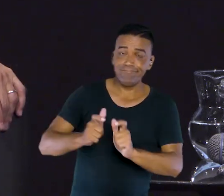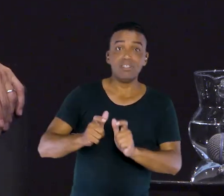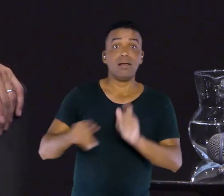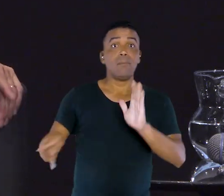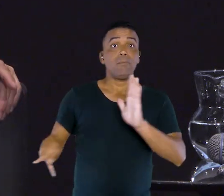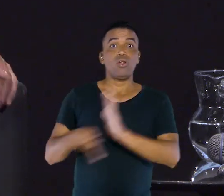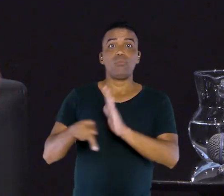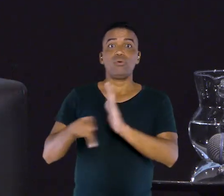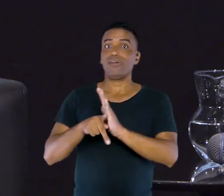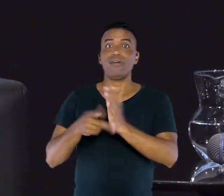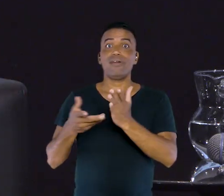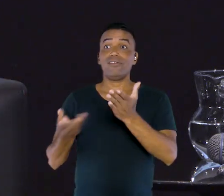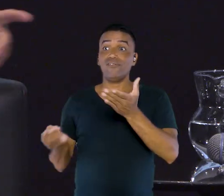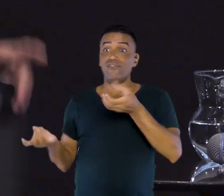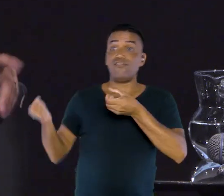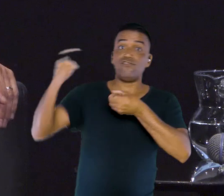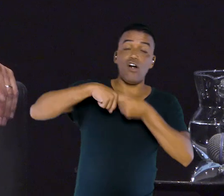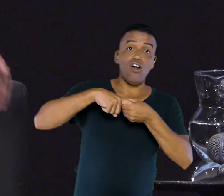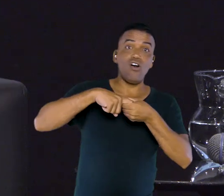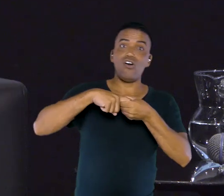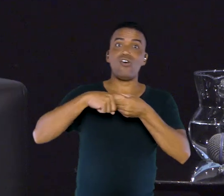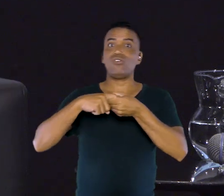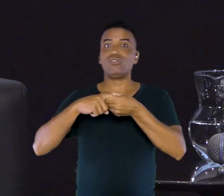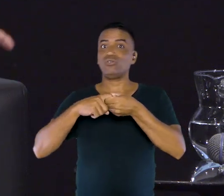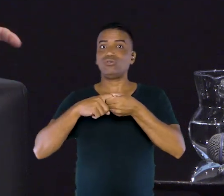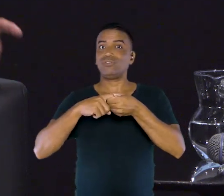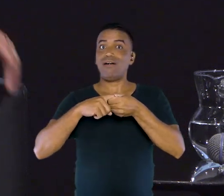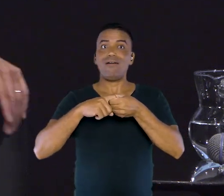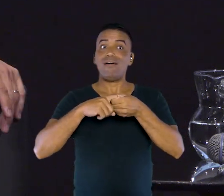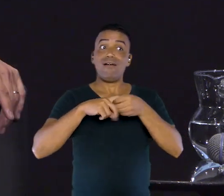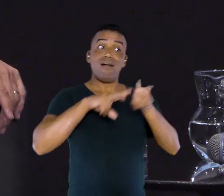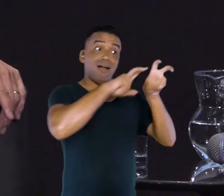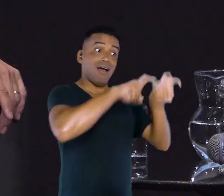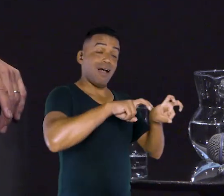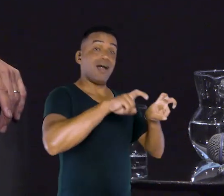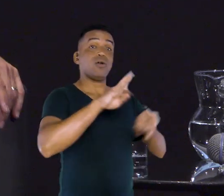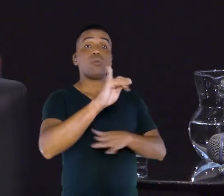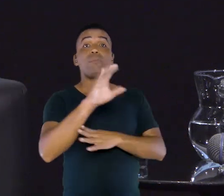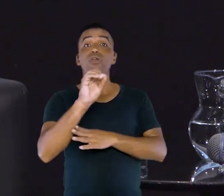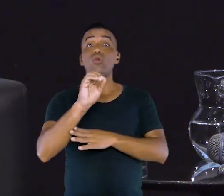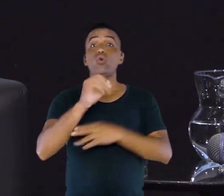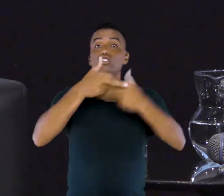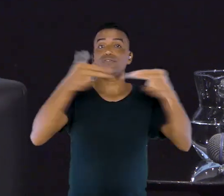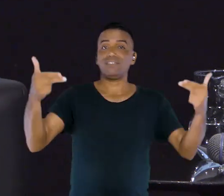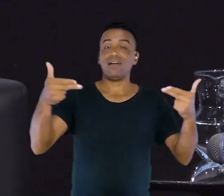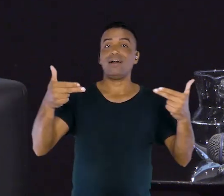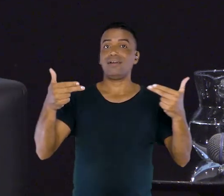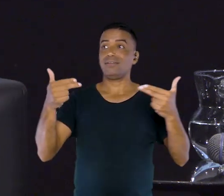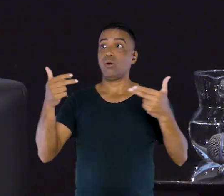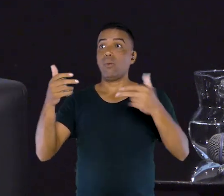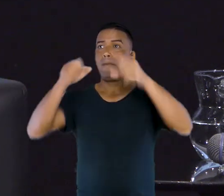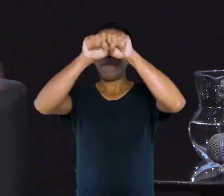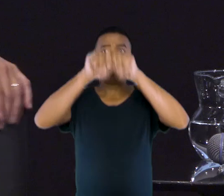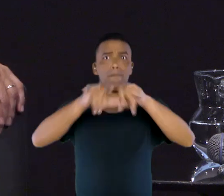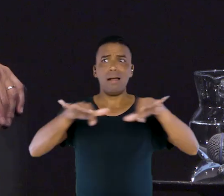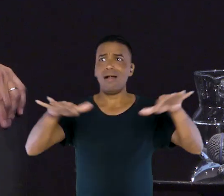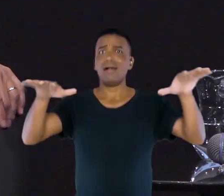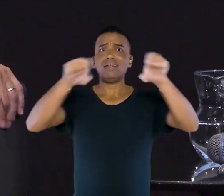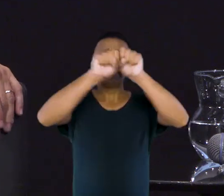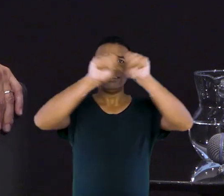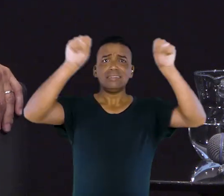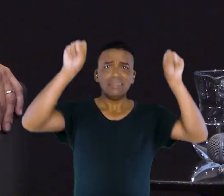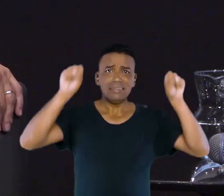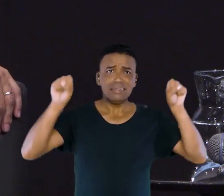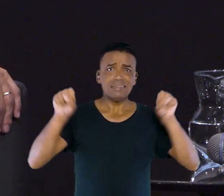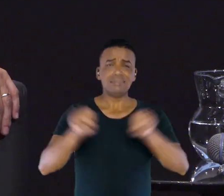diria, são um repositório fantástico de que eu vou chamar de agrobiodiversidade, e elas são manifestações na paisagem de